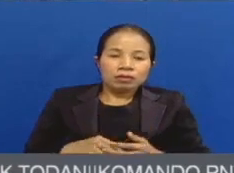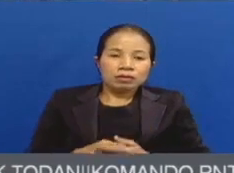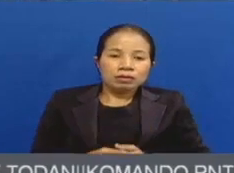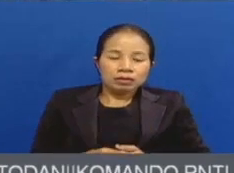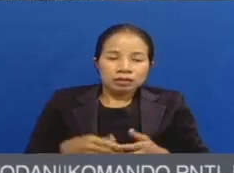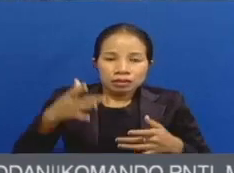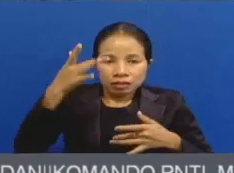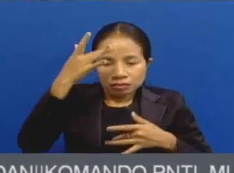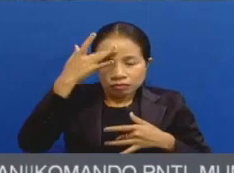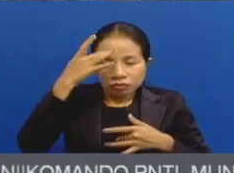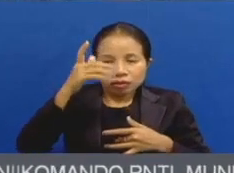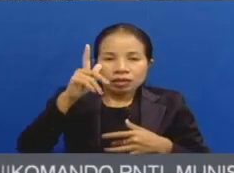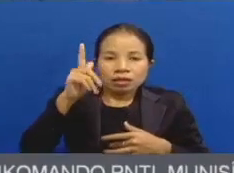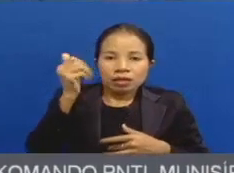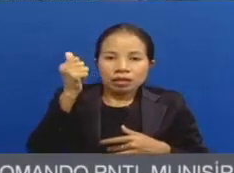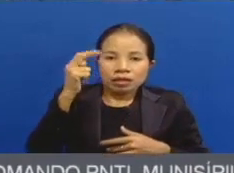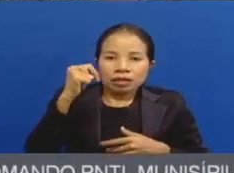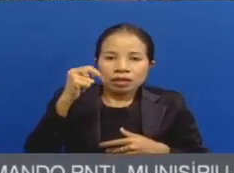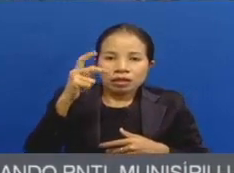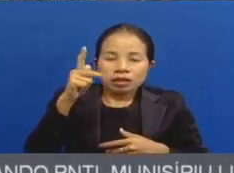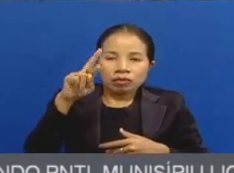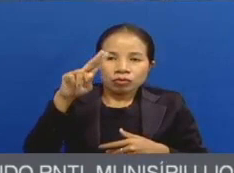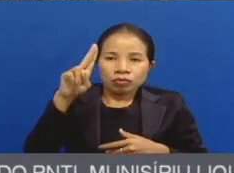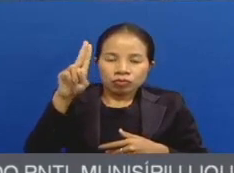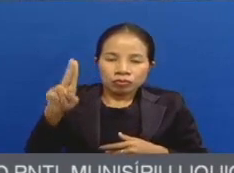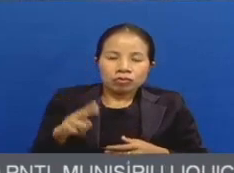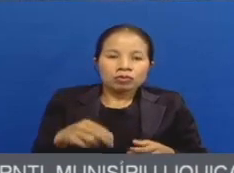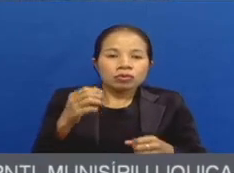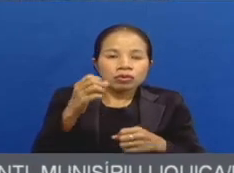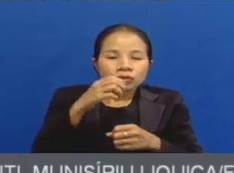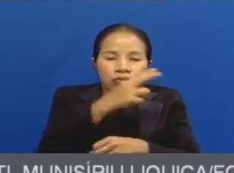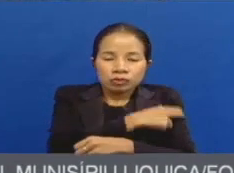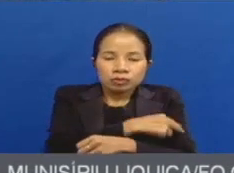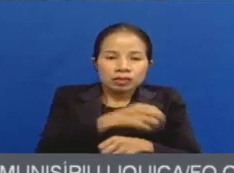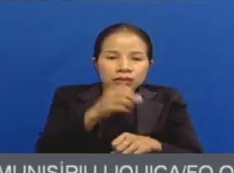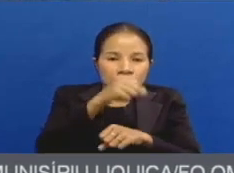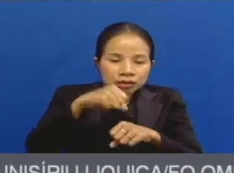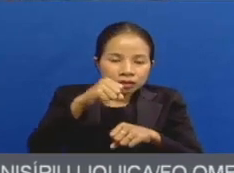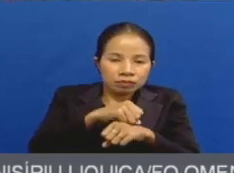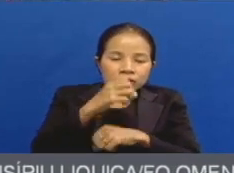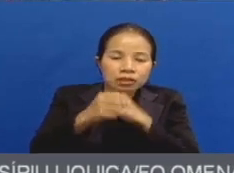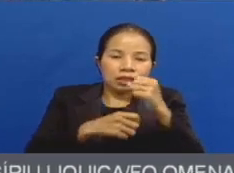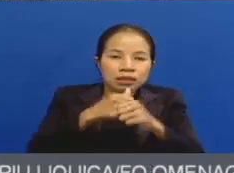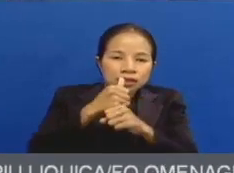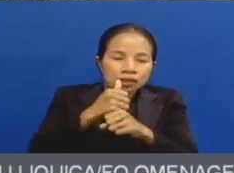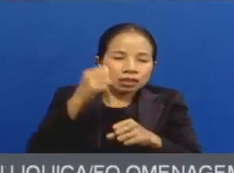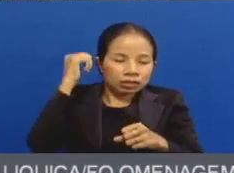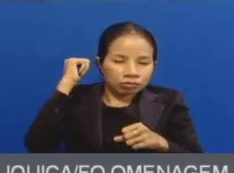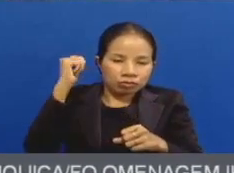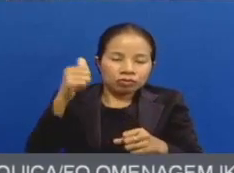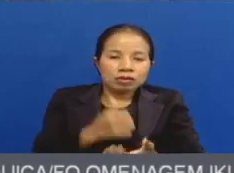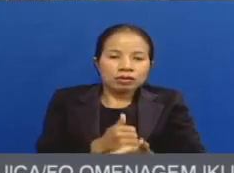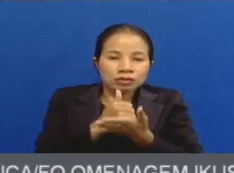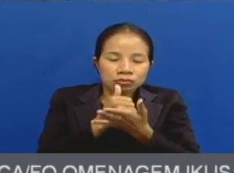macancro intestino, no Loribatoo Glenless Hospital Singapura, e retinam cotoc, onde rala tratamento saúde